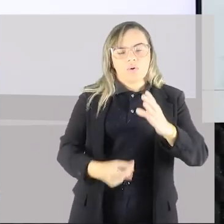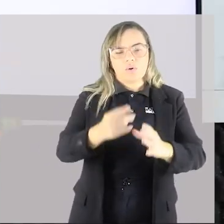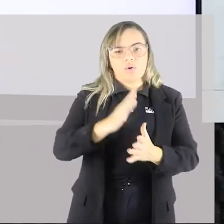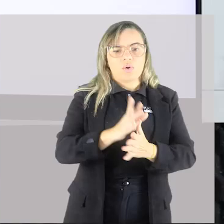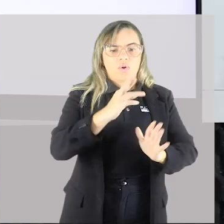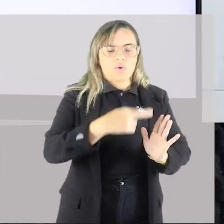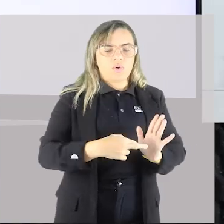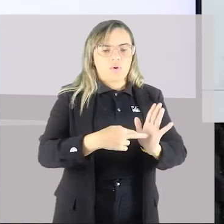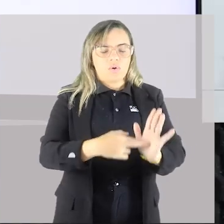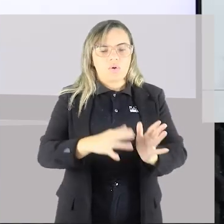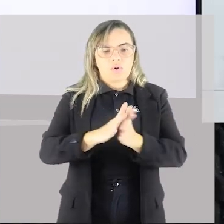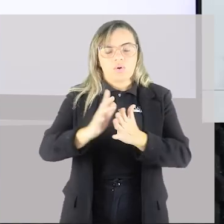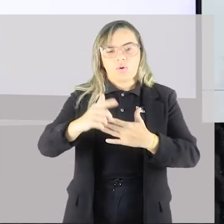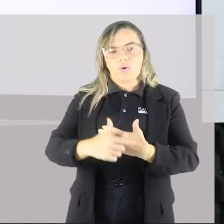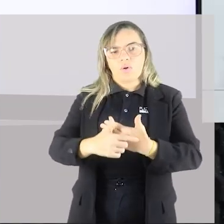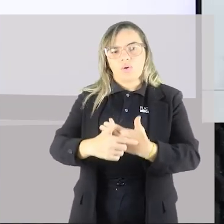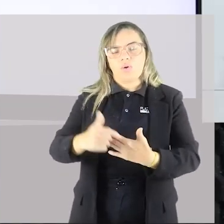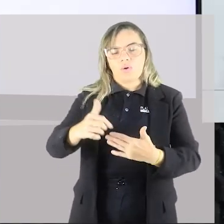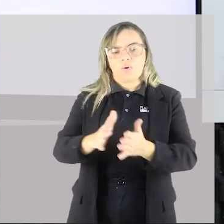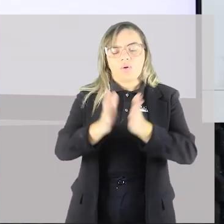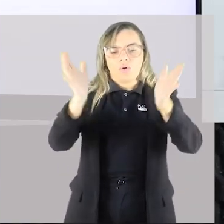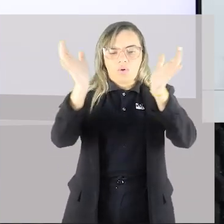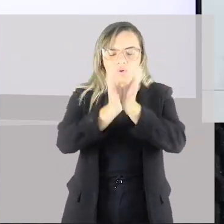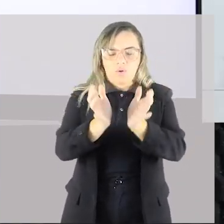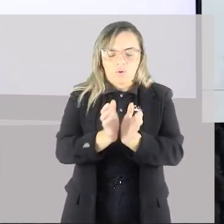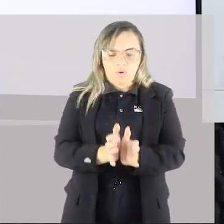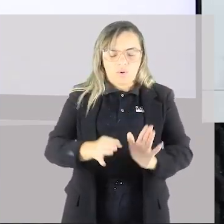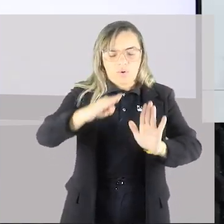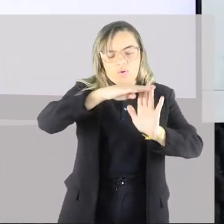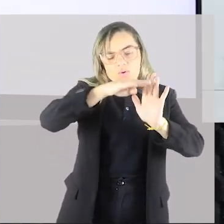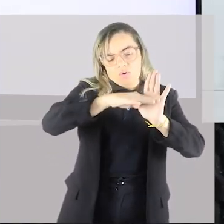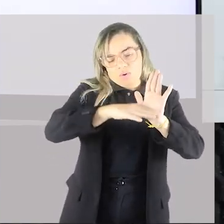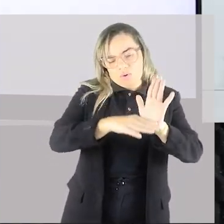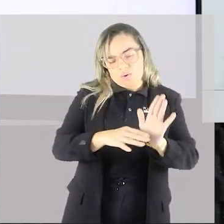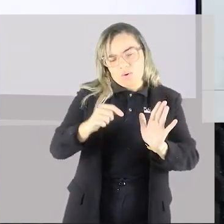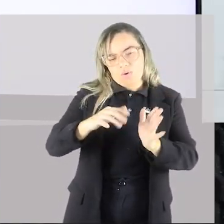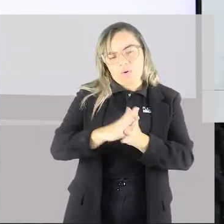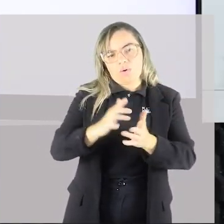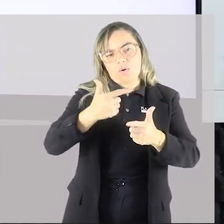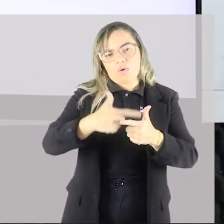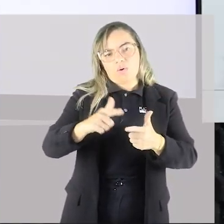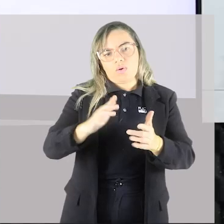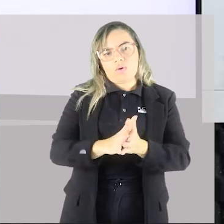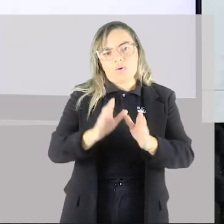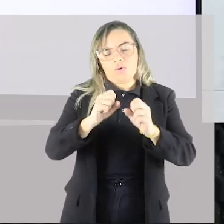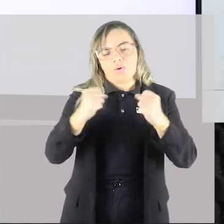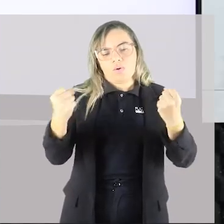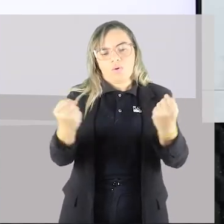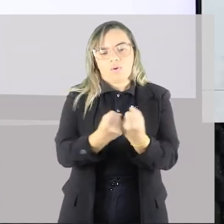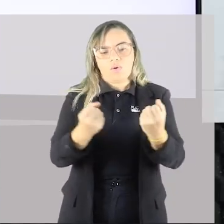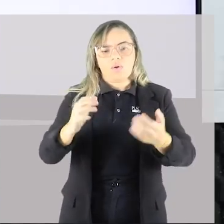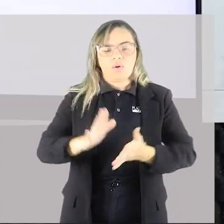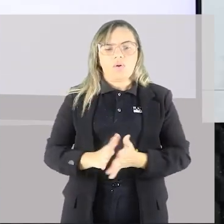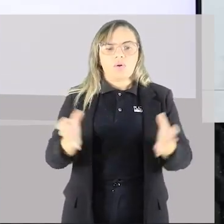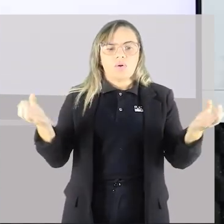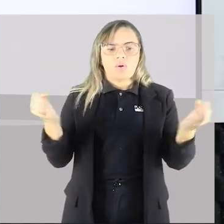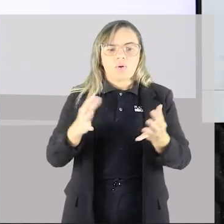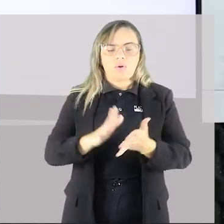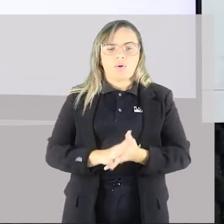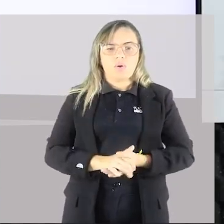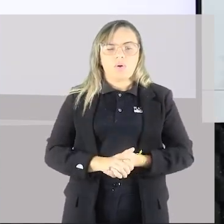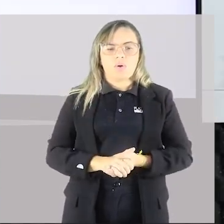produção capitalista funciona e nos classifica a partir de uma estratificação social. Perfeito? Vamos lá?